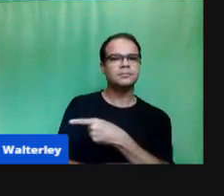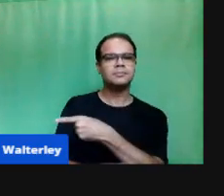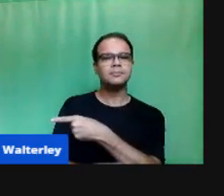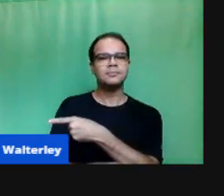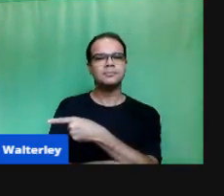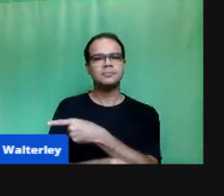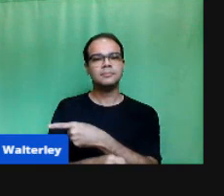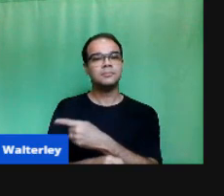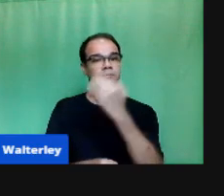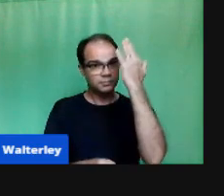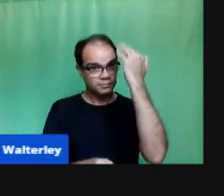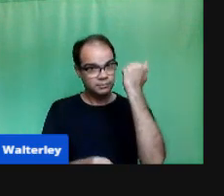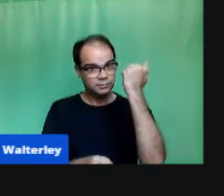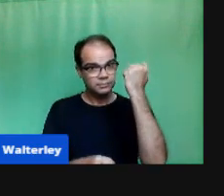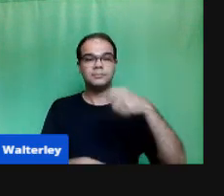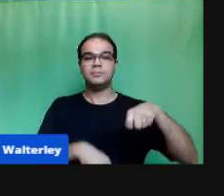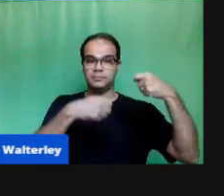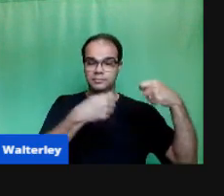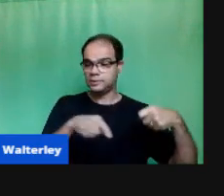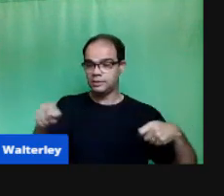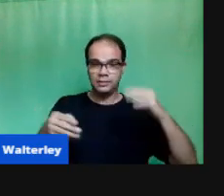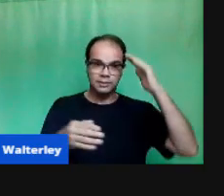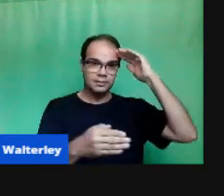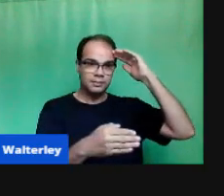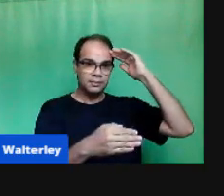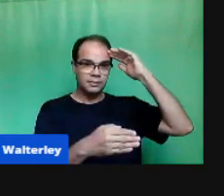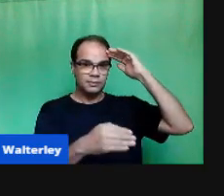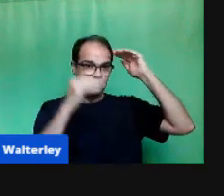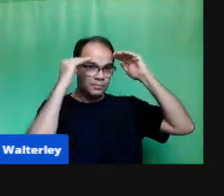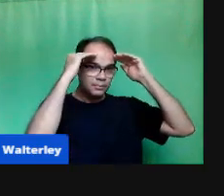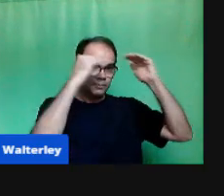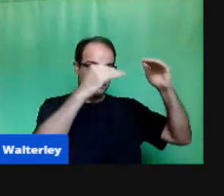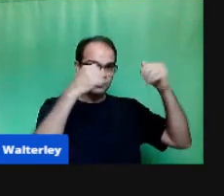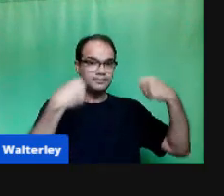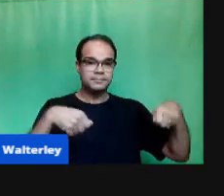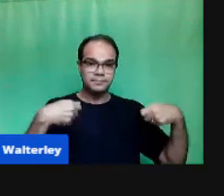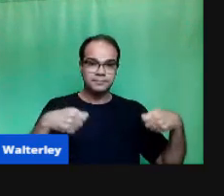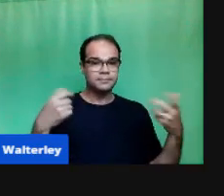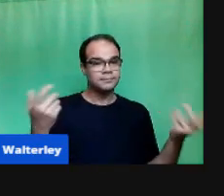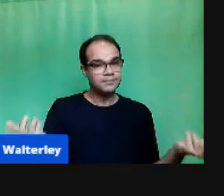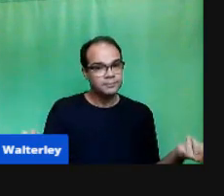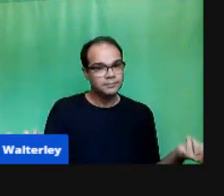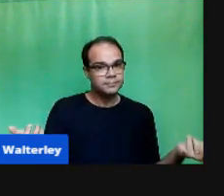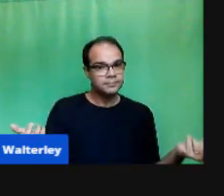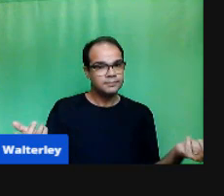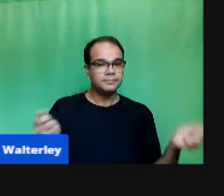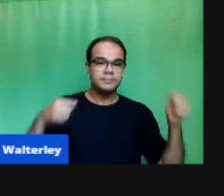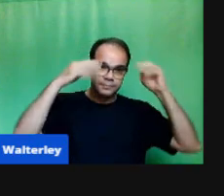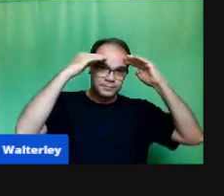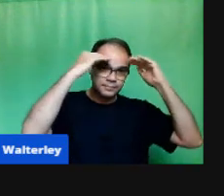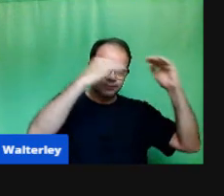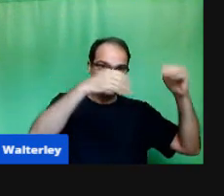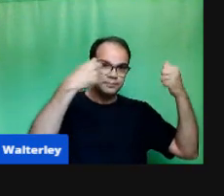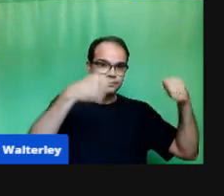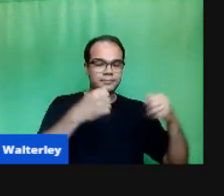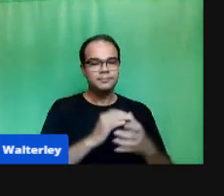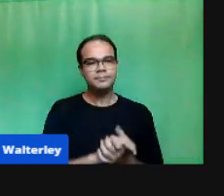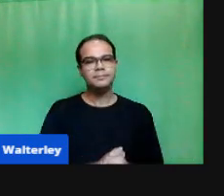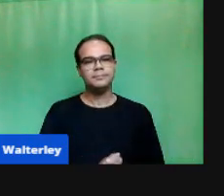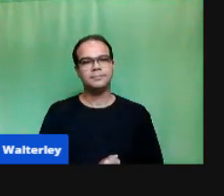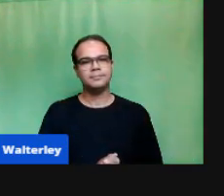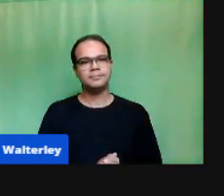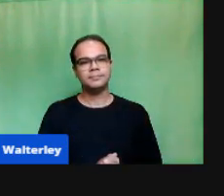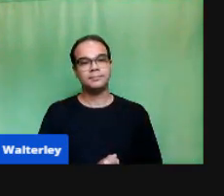eles têm sim a ser pedido, né, para os alunos, tem que ser colocado em prática